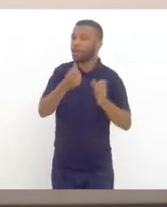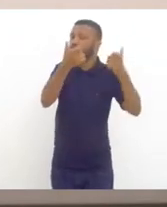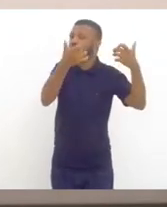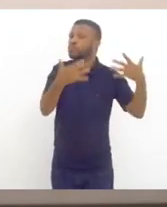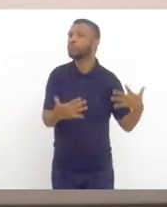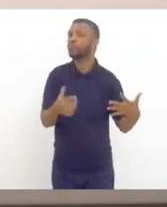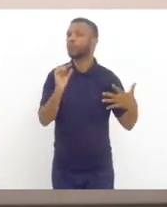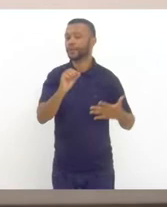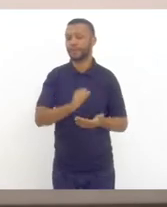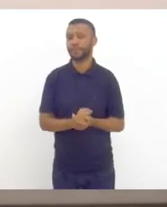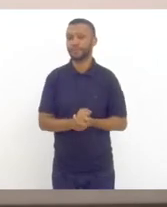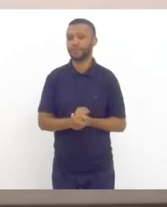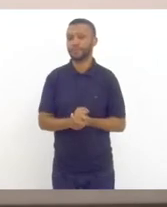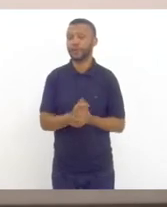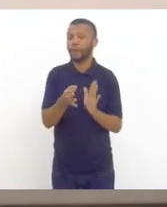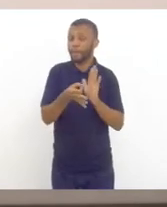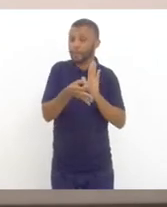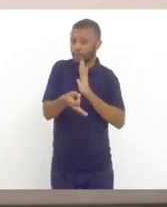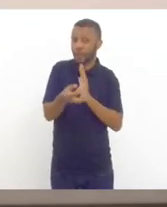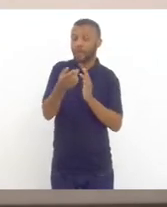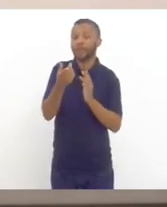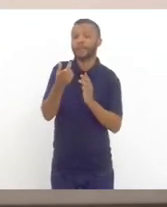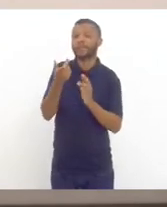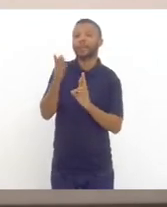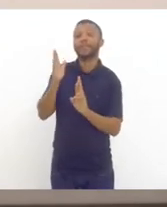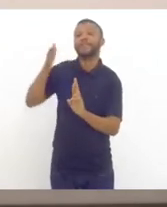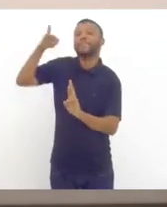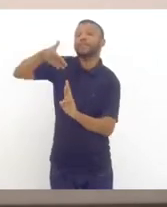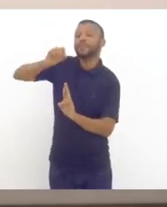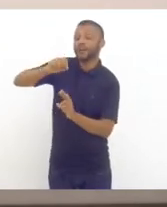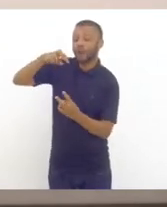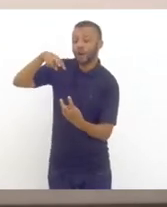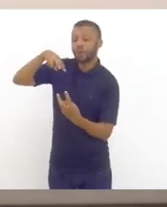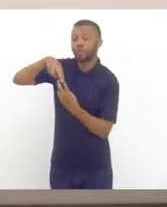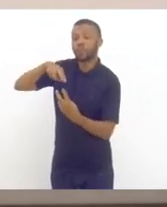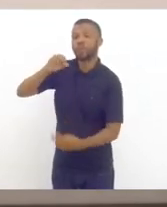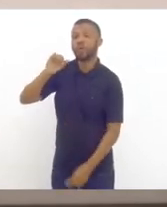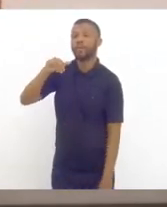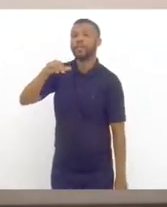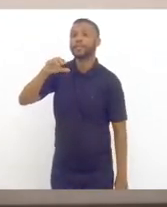parecer dela, o inciso terceiro, deputado Valdec,